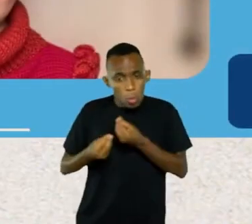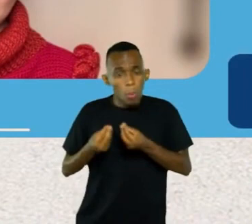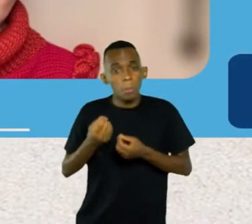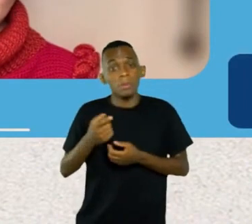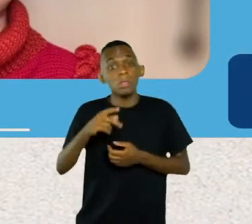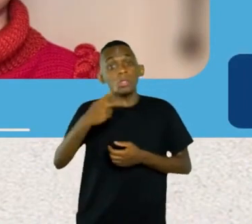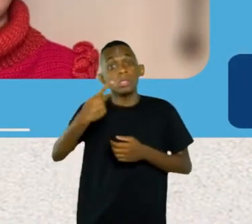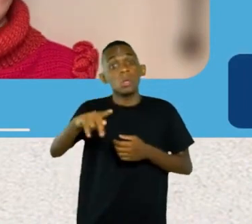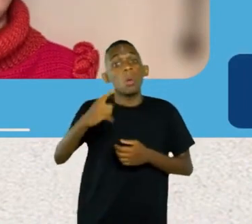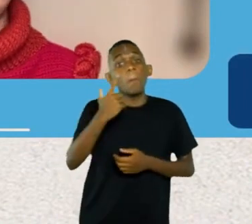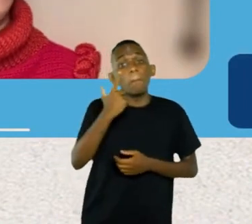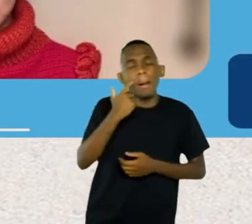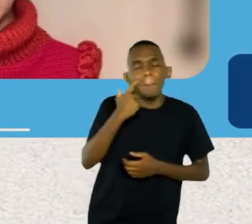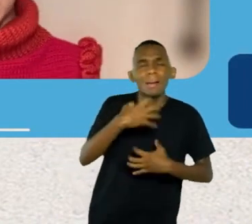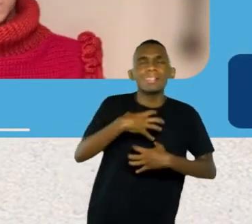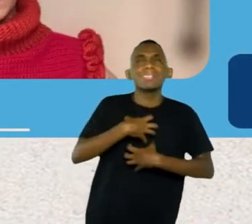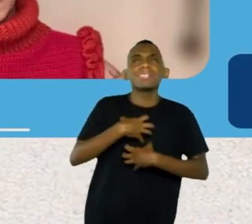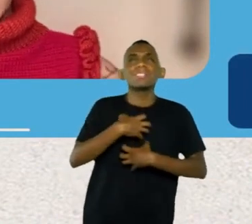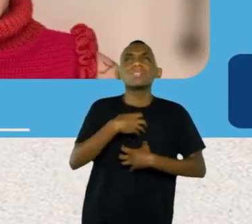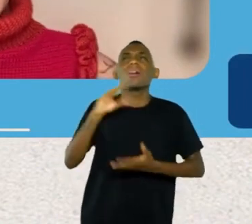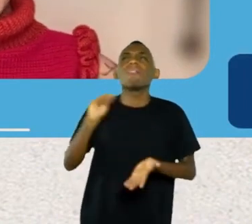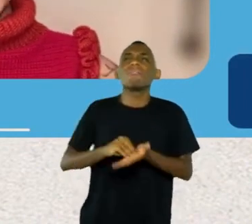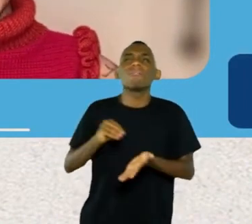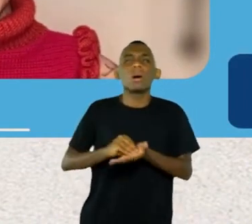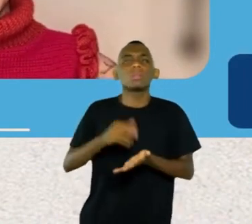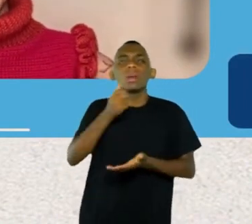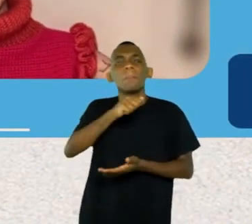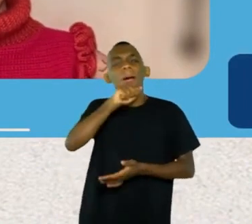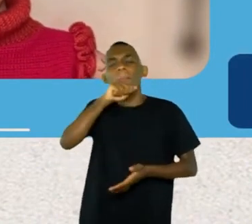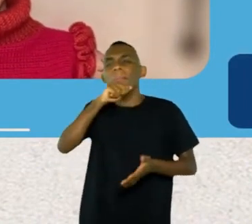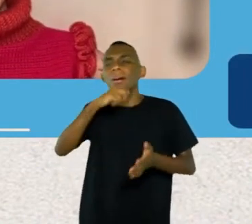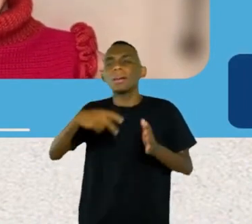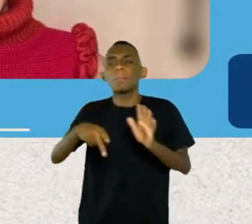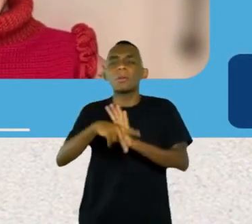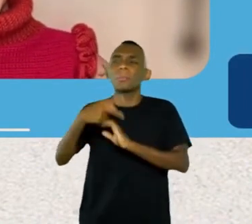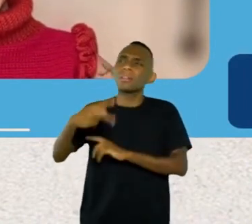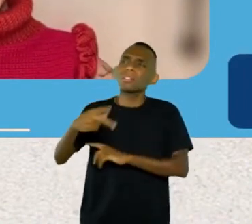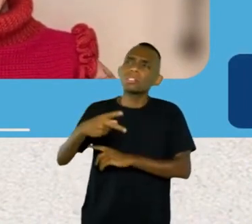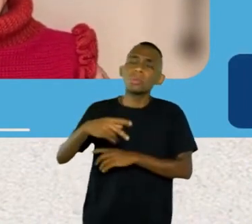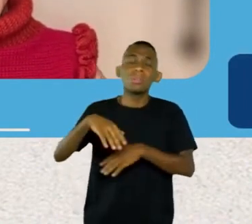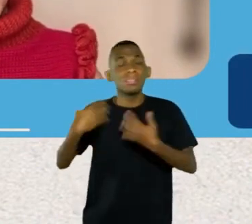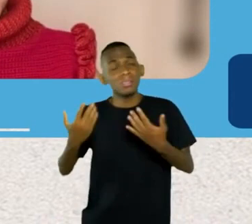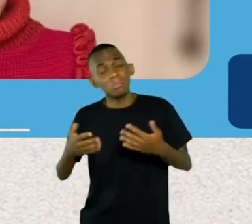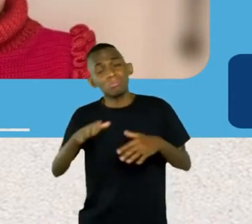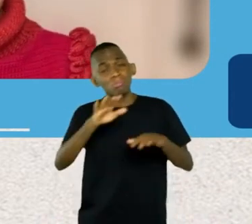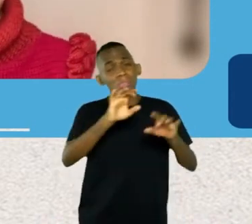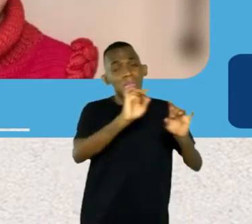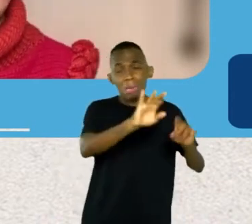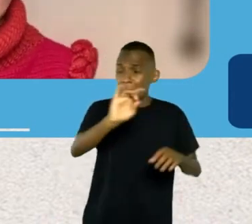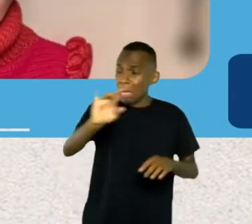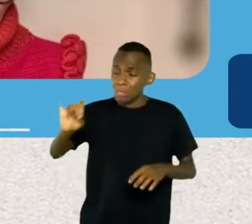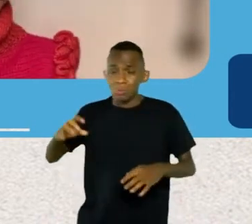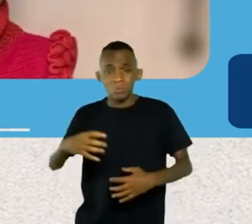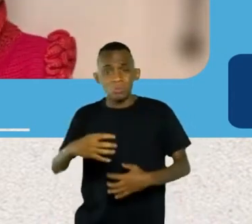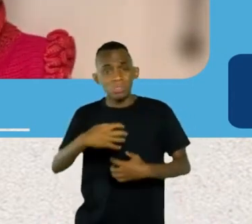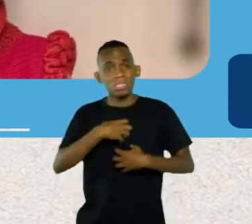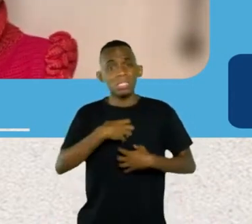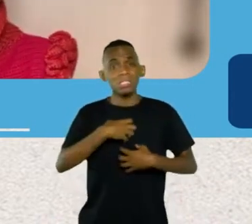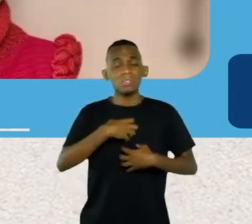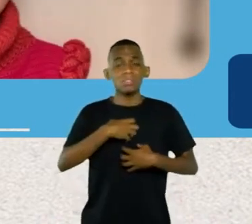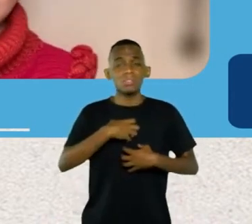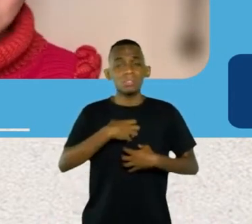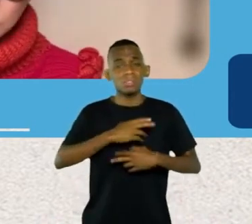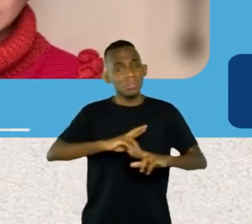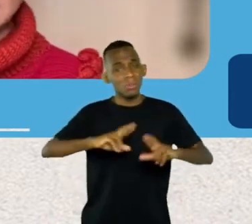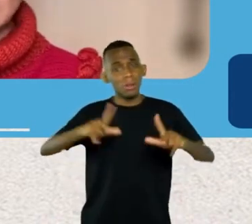mãe. Então, assim, é nisso né, que traz para a é, gente. Cada um lida de uma forma diferente, mas é bom a gente ouvir,